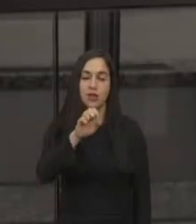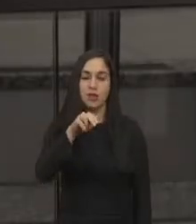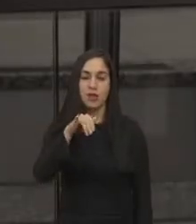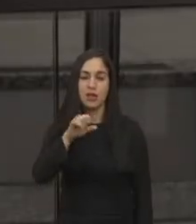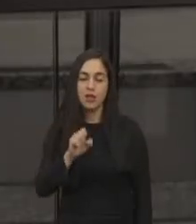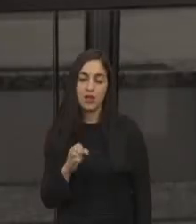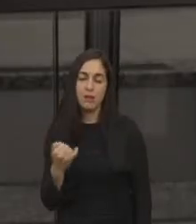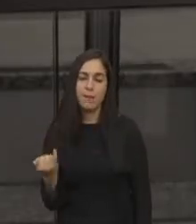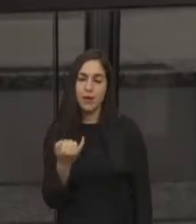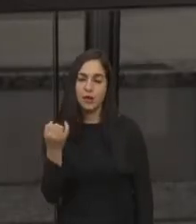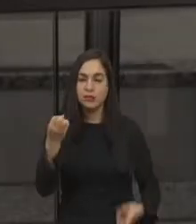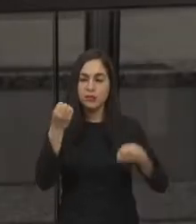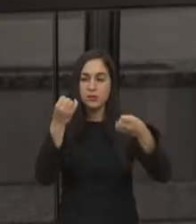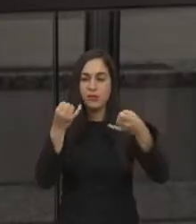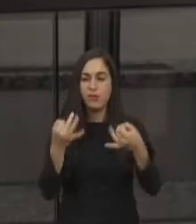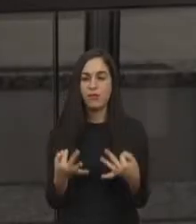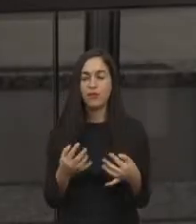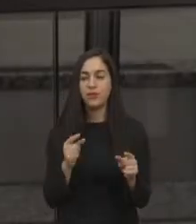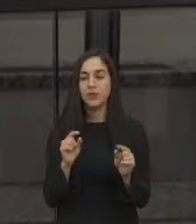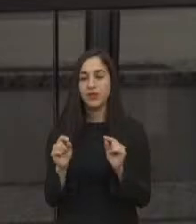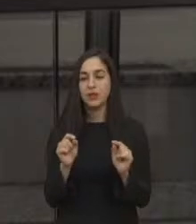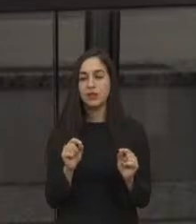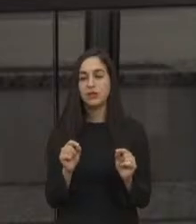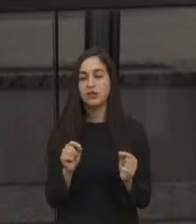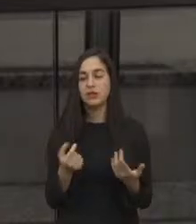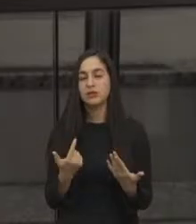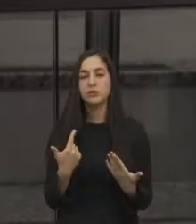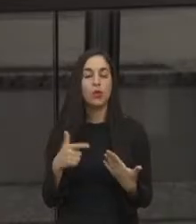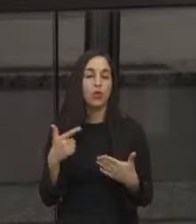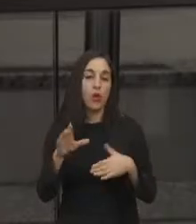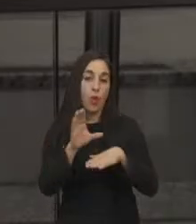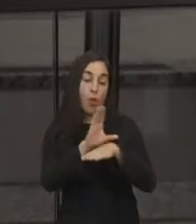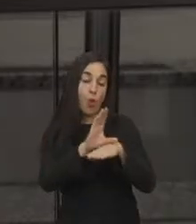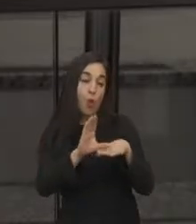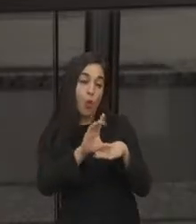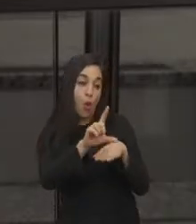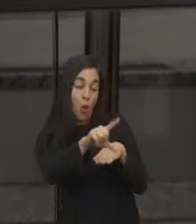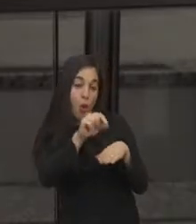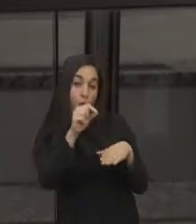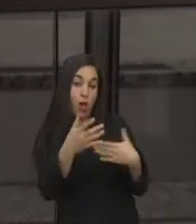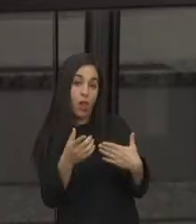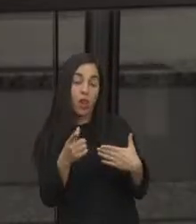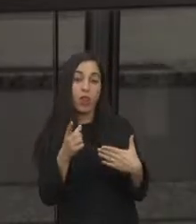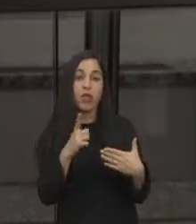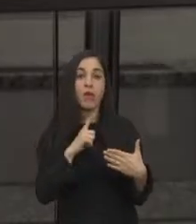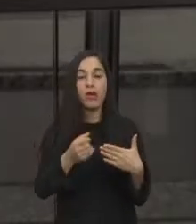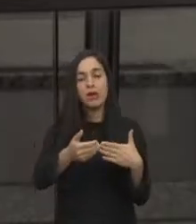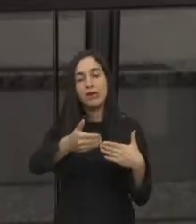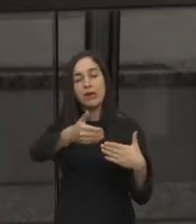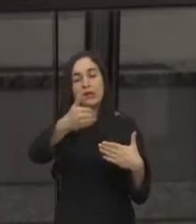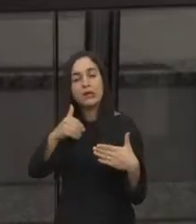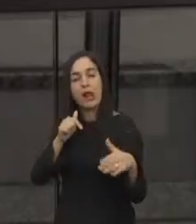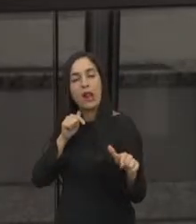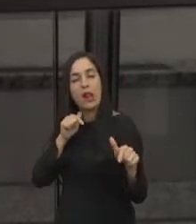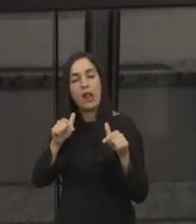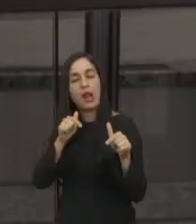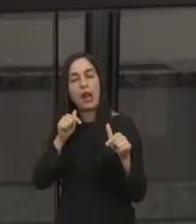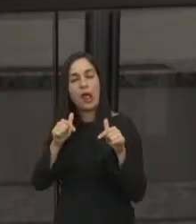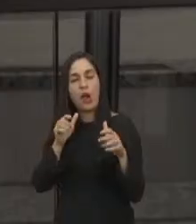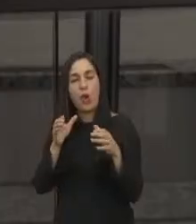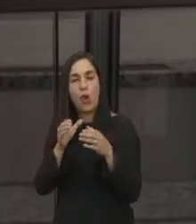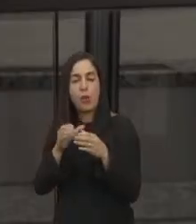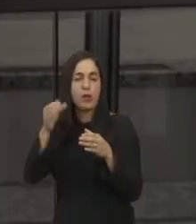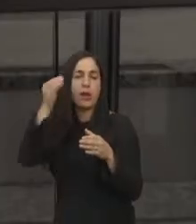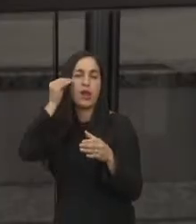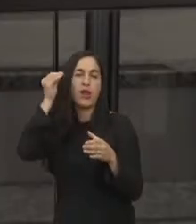gente elucidar isso, que não é assim, não tem um curso escolhido, tem um trabalho, uma ação objetivo de um grupo